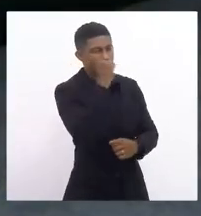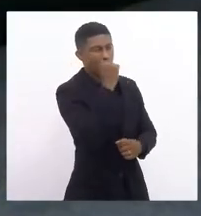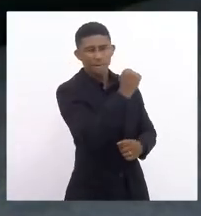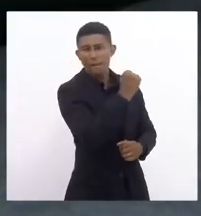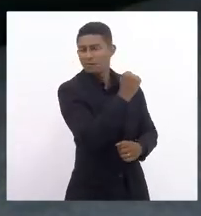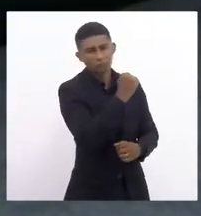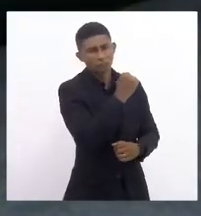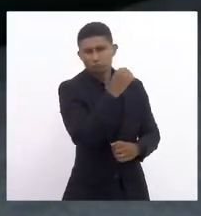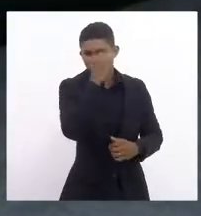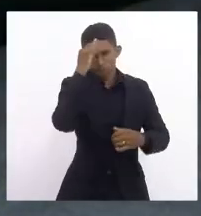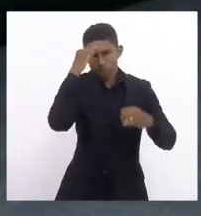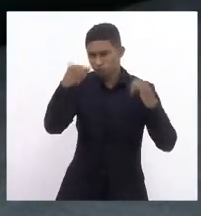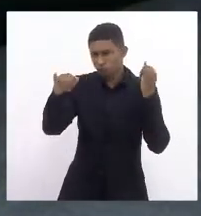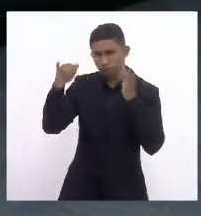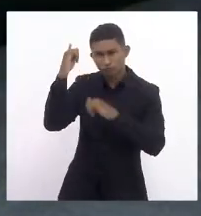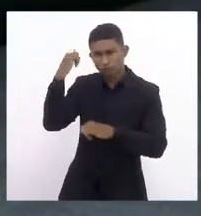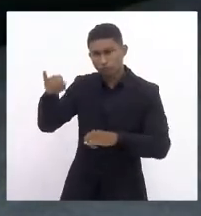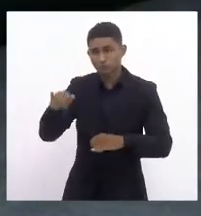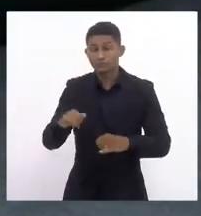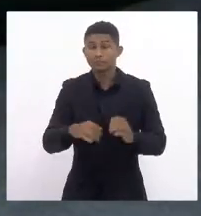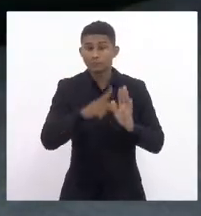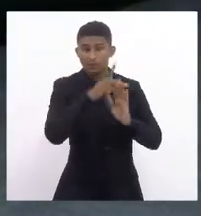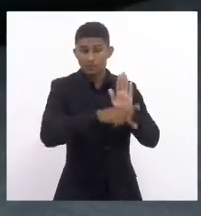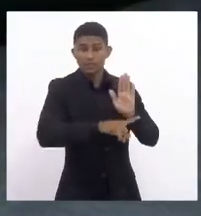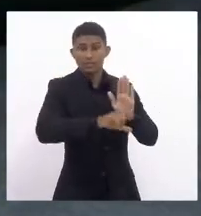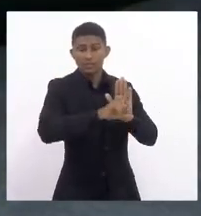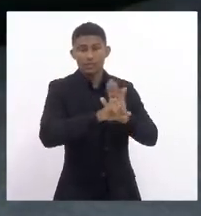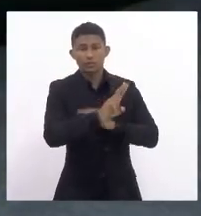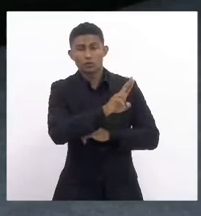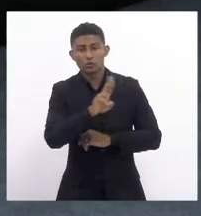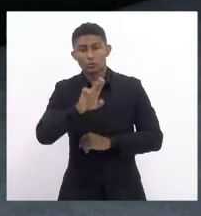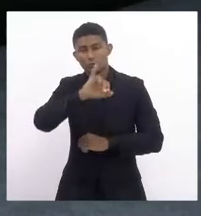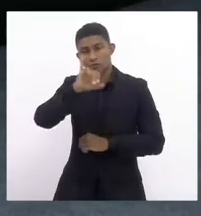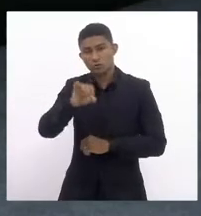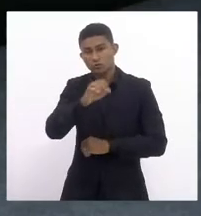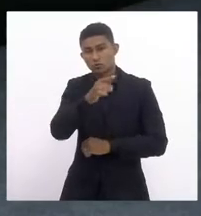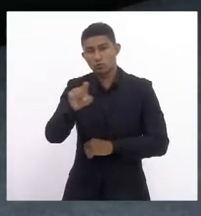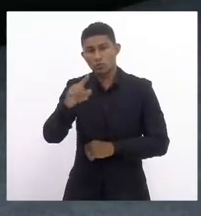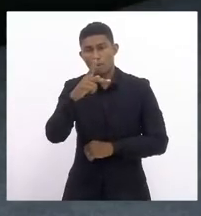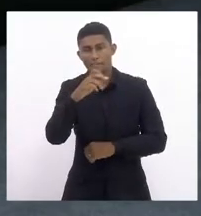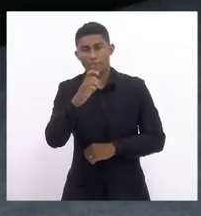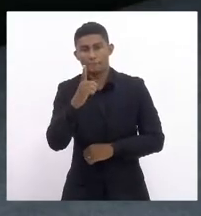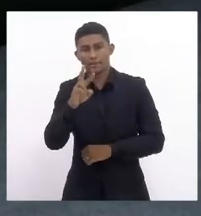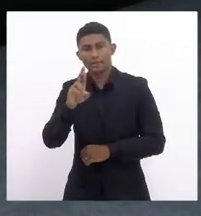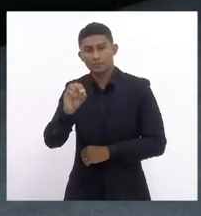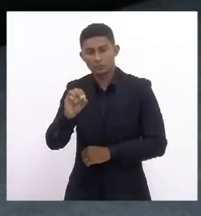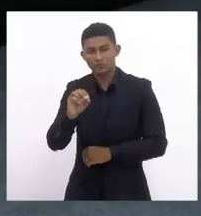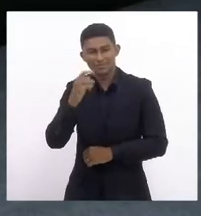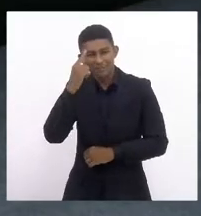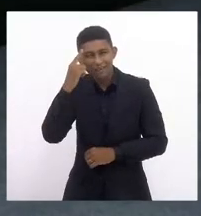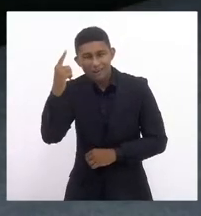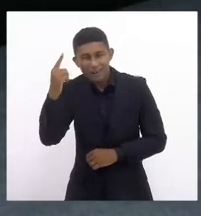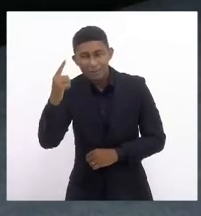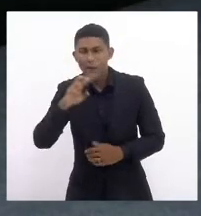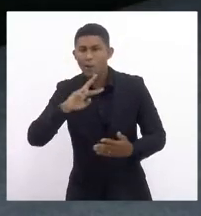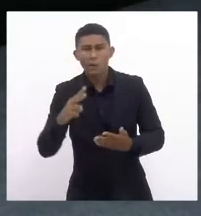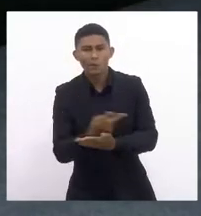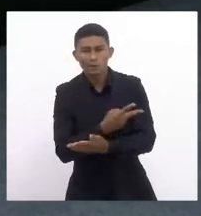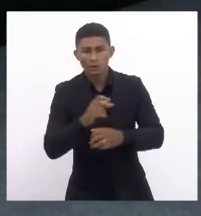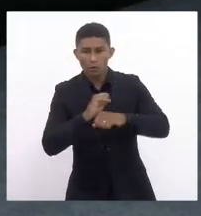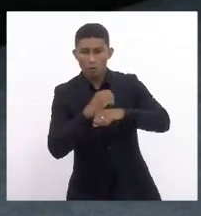João Pedro. João Pedro, para quem não lembra, é um jovem que foi assassinado dentro de casa, em plena